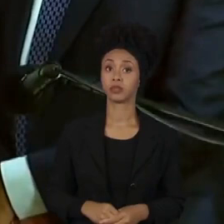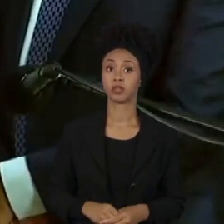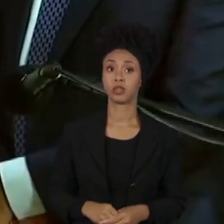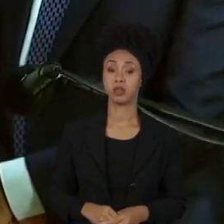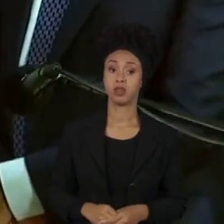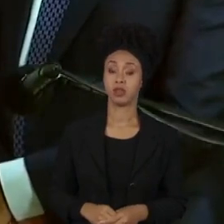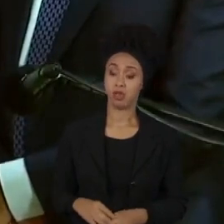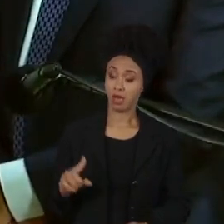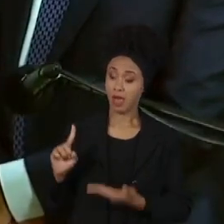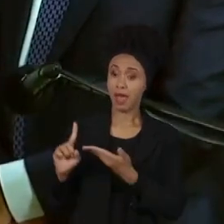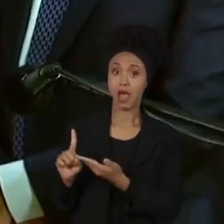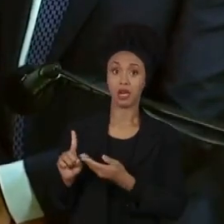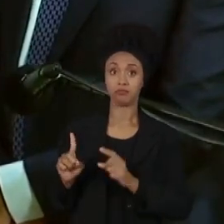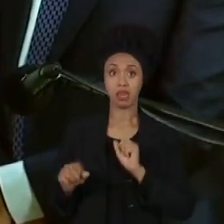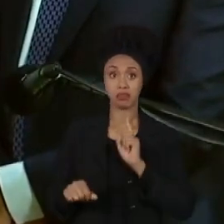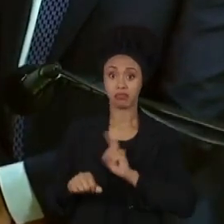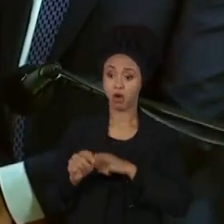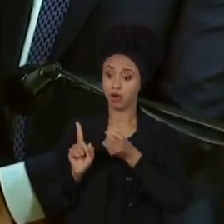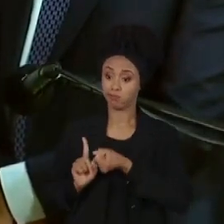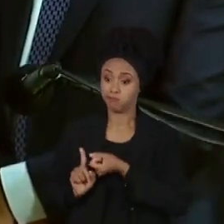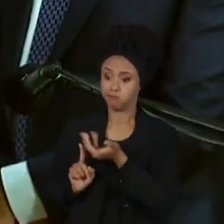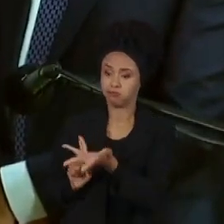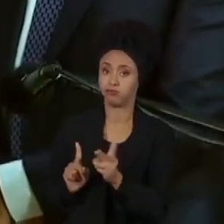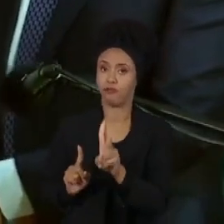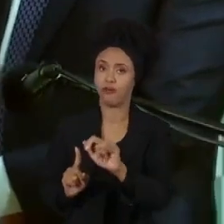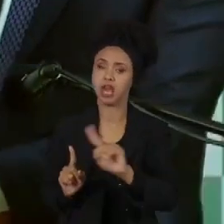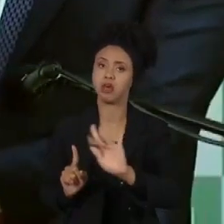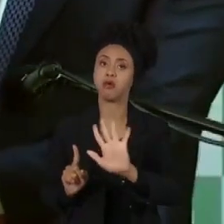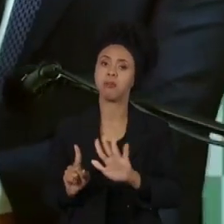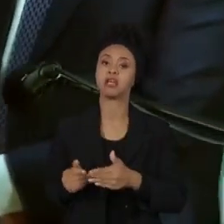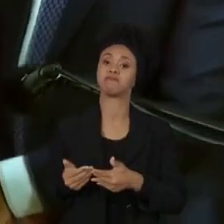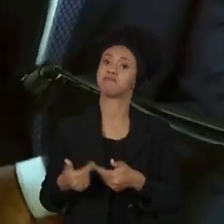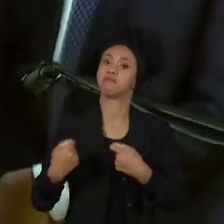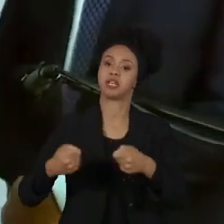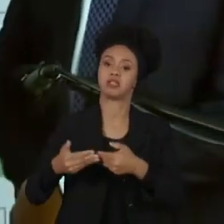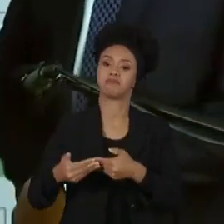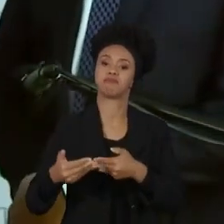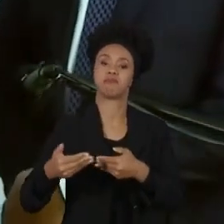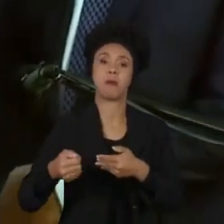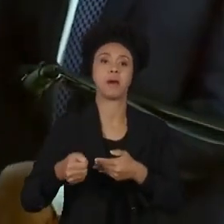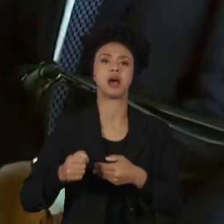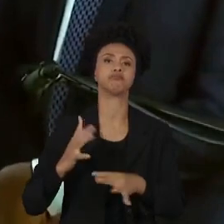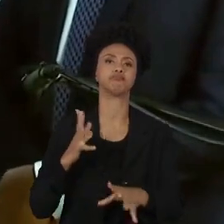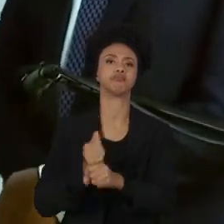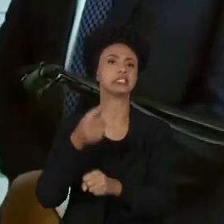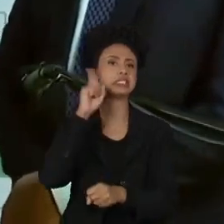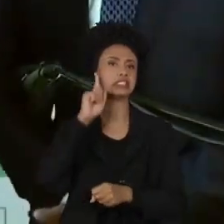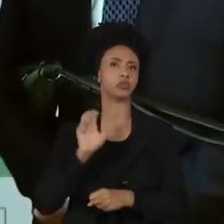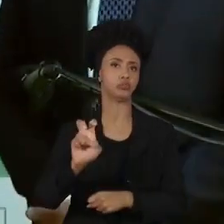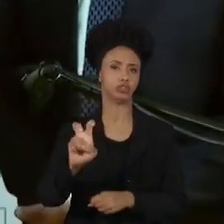compartilhar imediatamente, mas num prazo máximo de 45 dias, esses processos que estão em